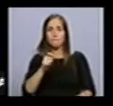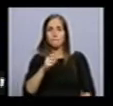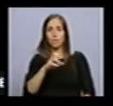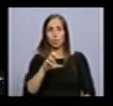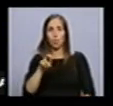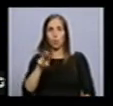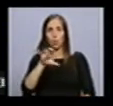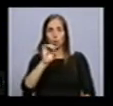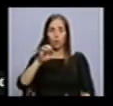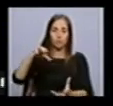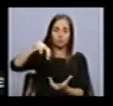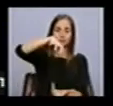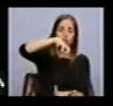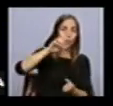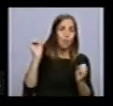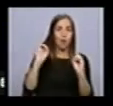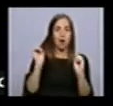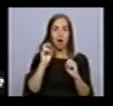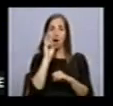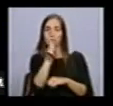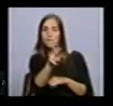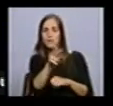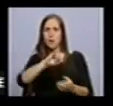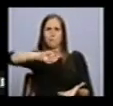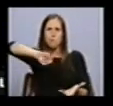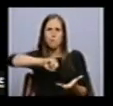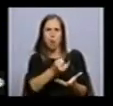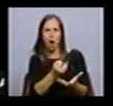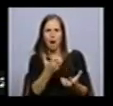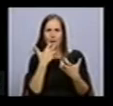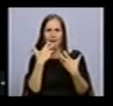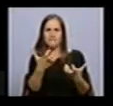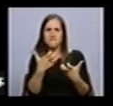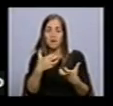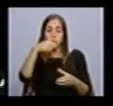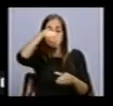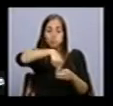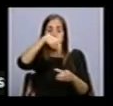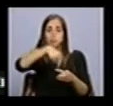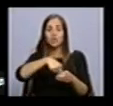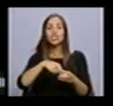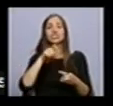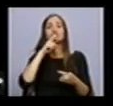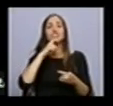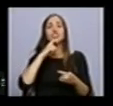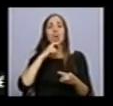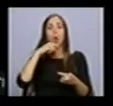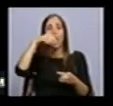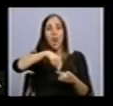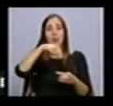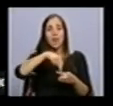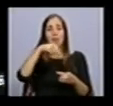inclinação no seu eixo, há estas crateras gigantescas que, no seu interior, conservam gelo, porque estão a temperaturas muito, muito